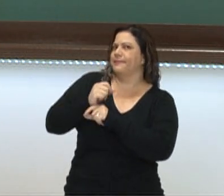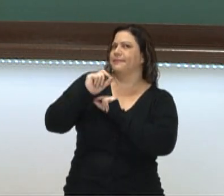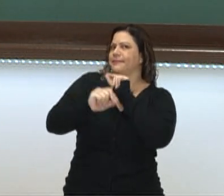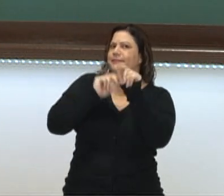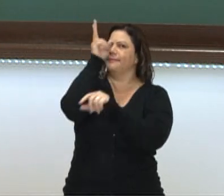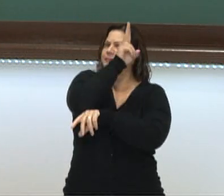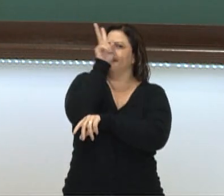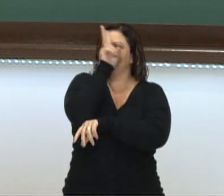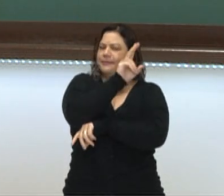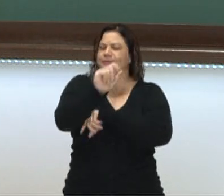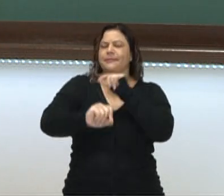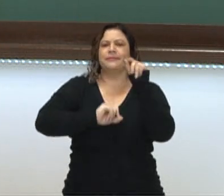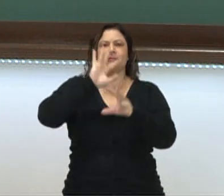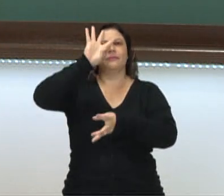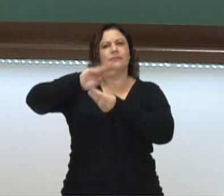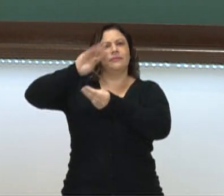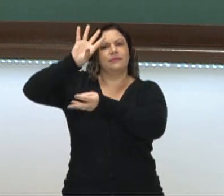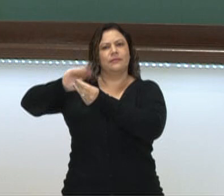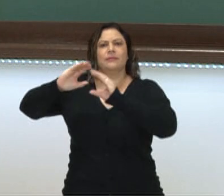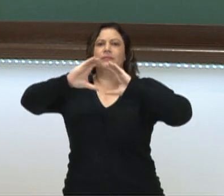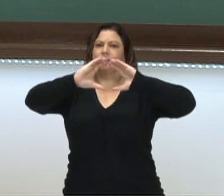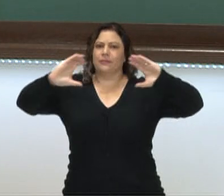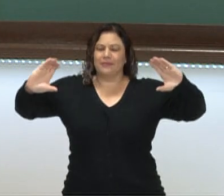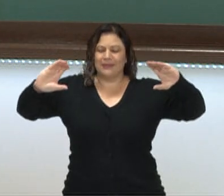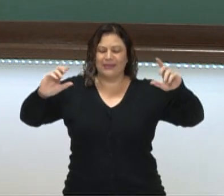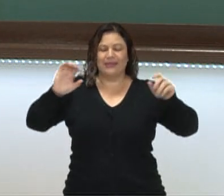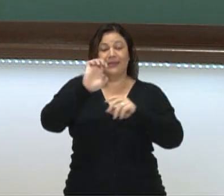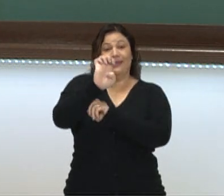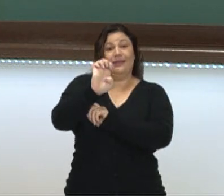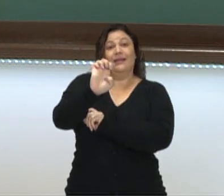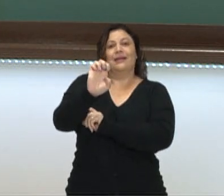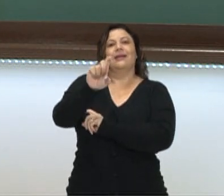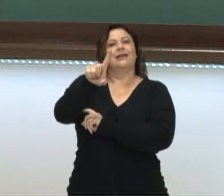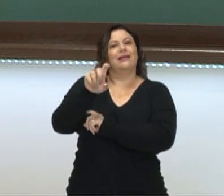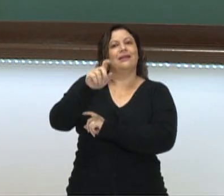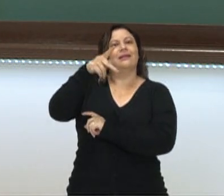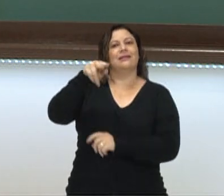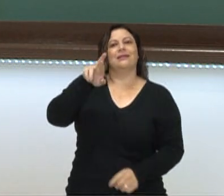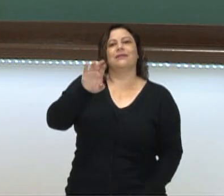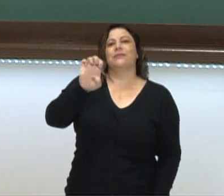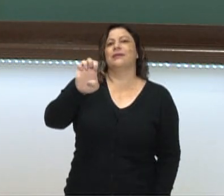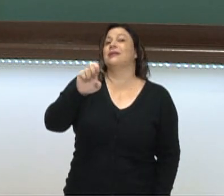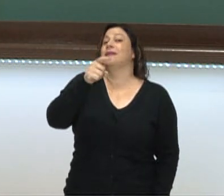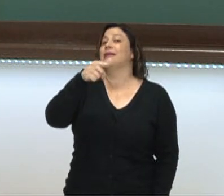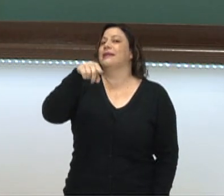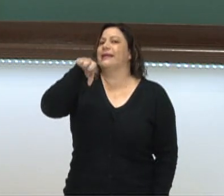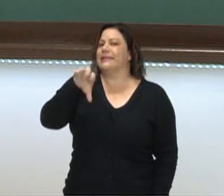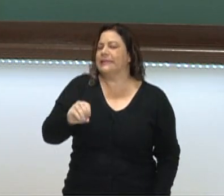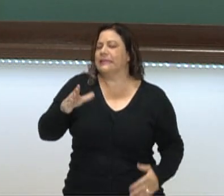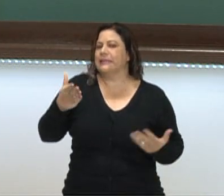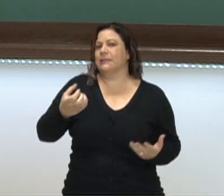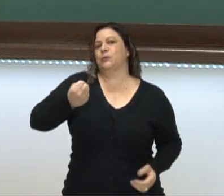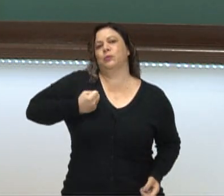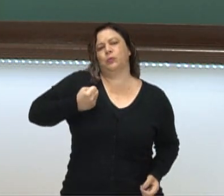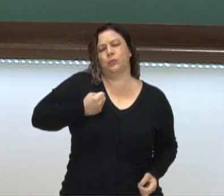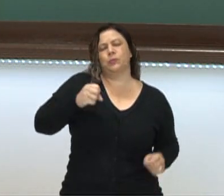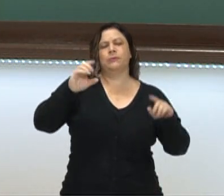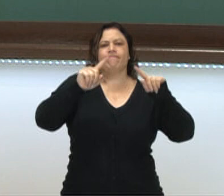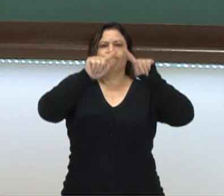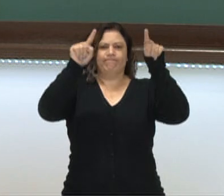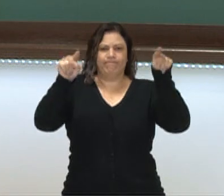sobre a resolução de expressões numéricas. É isso mesmo, né? Aquelas expressões com parênteses,